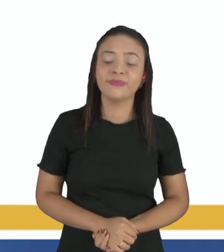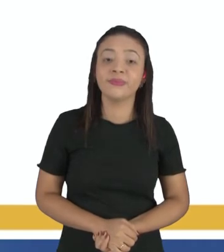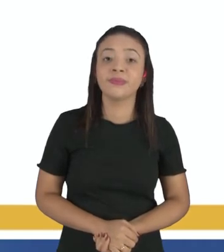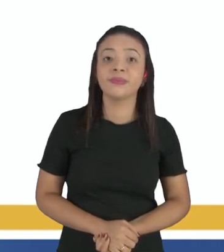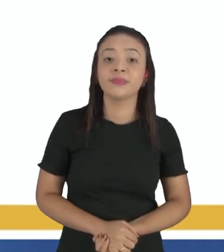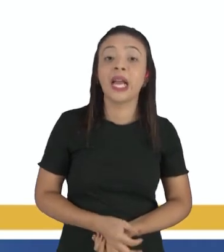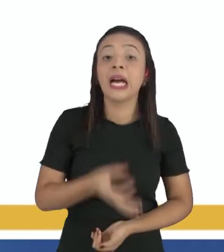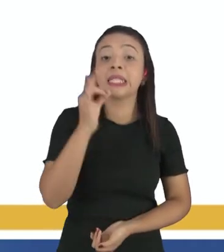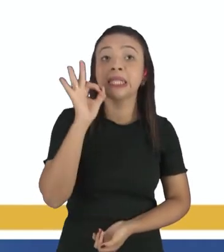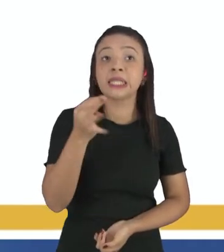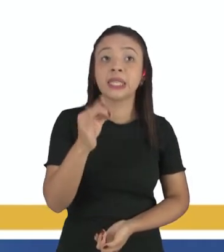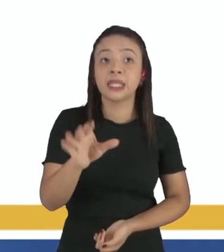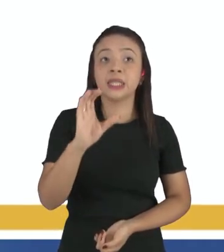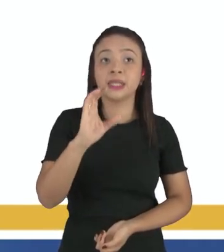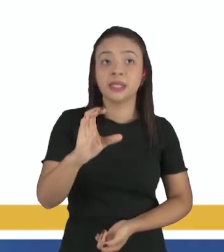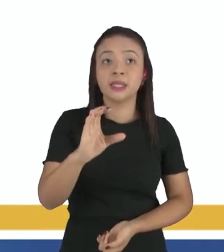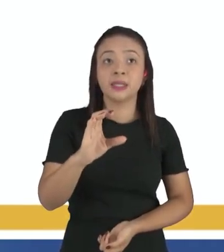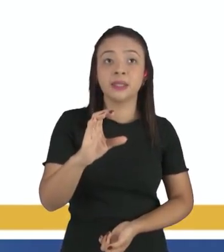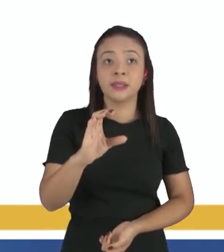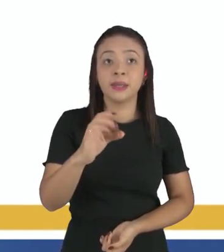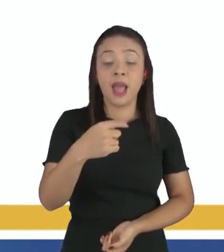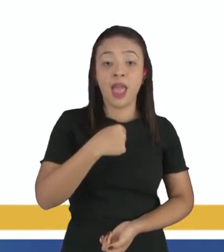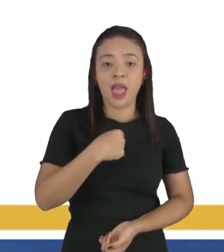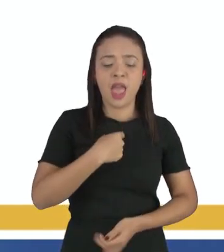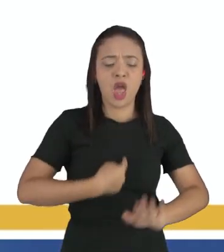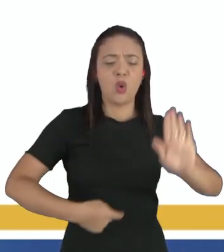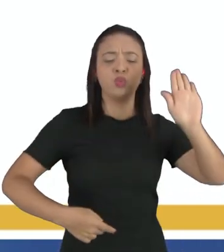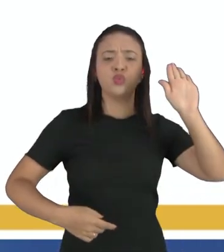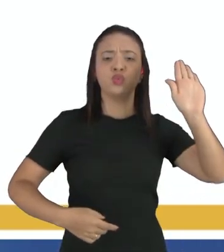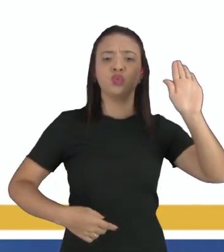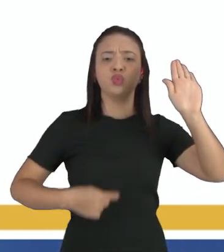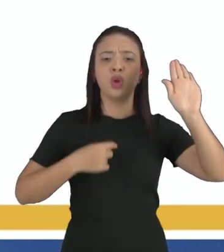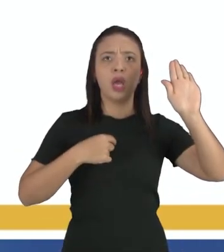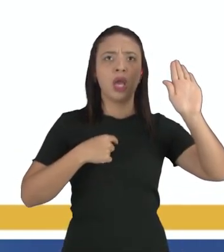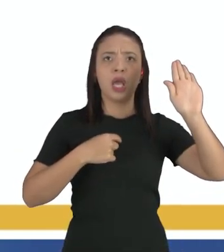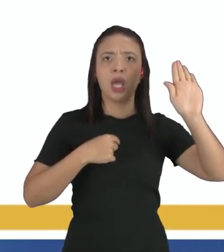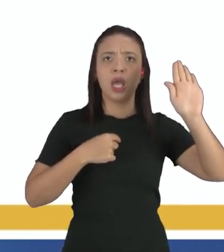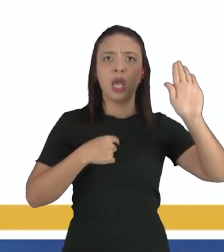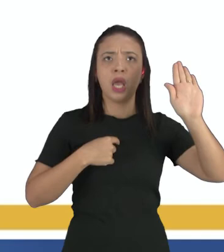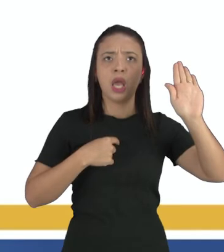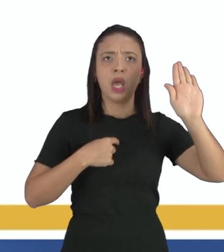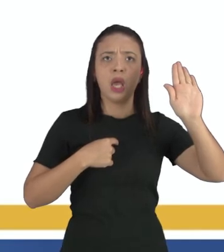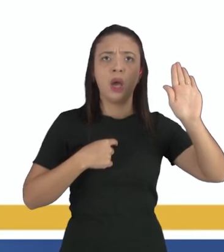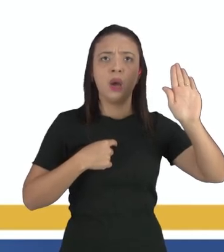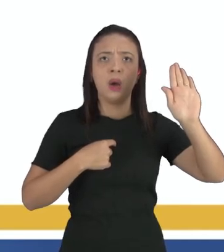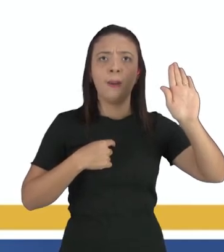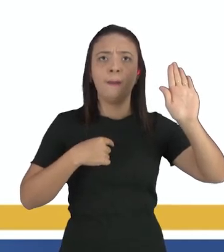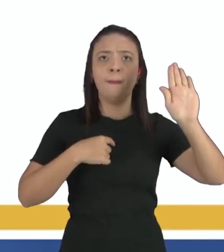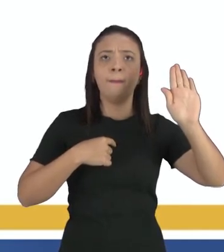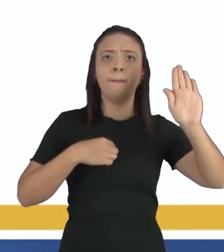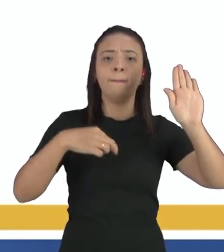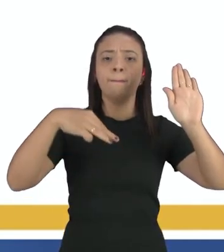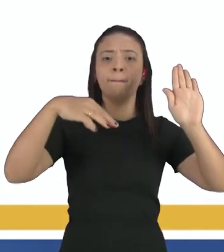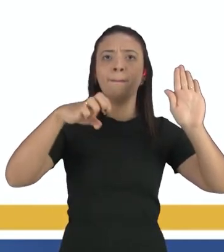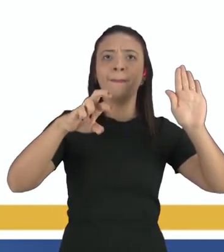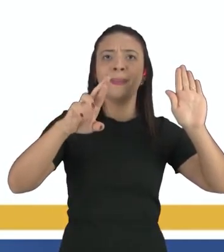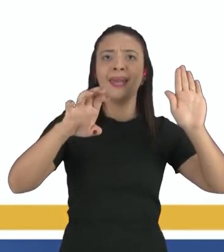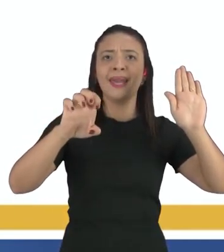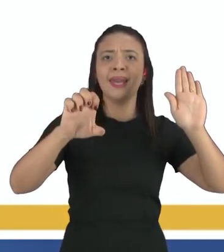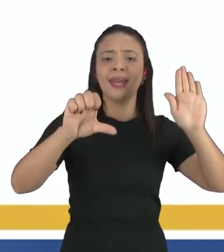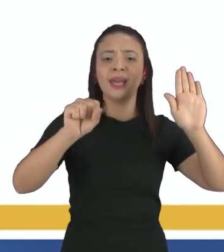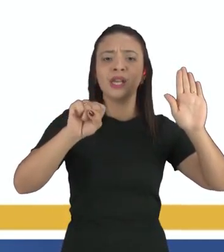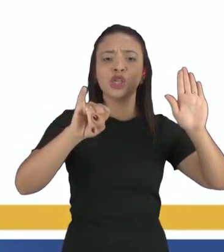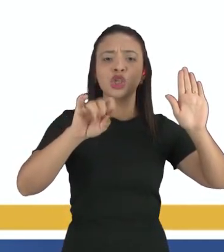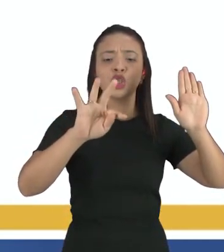Alternativa correta. Eu juro que sou inocente, meretíssimo. É meretíssimo que a gente deve falar e